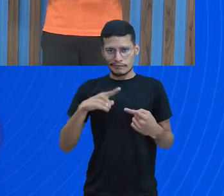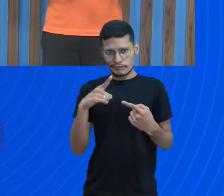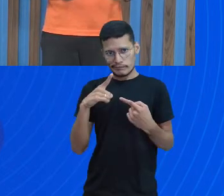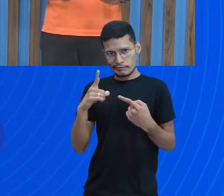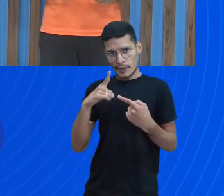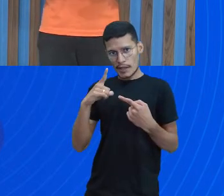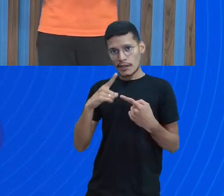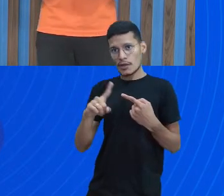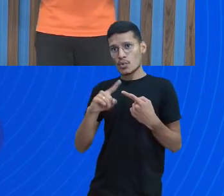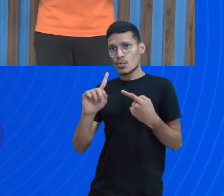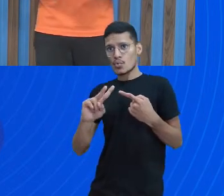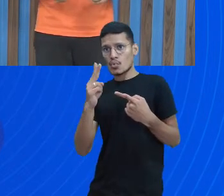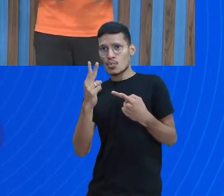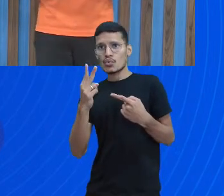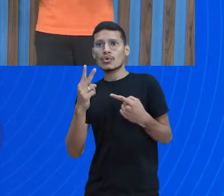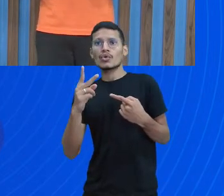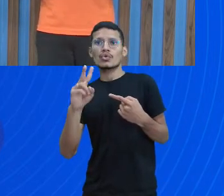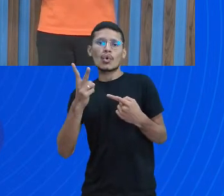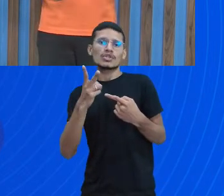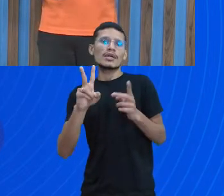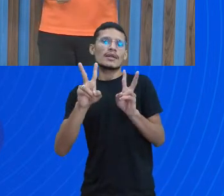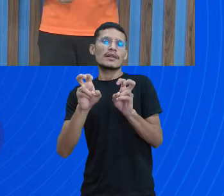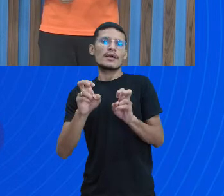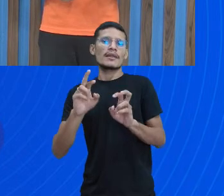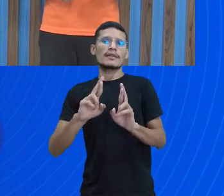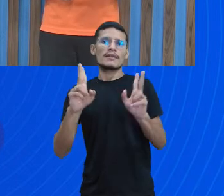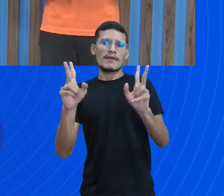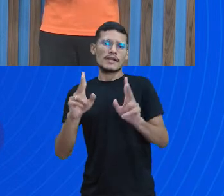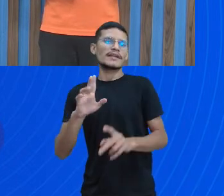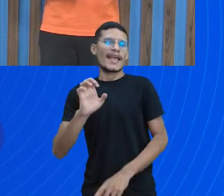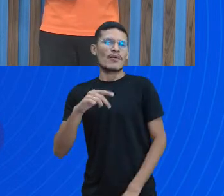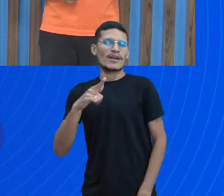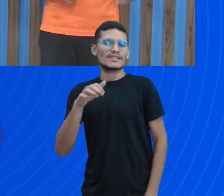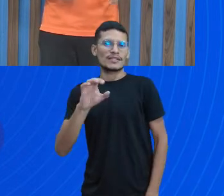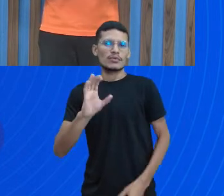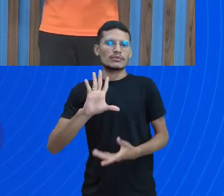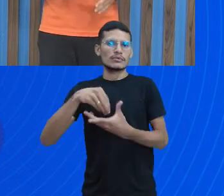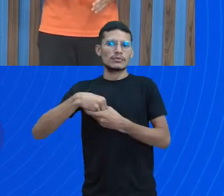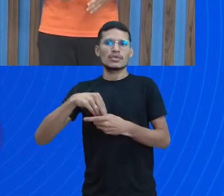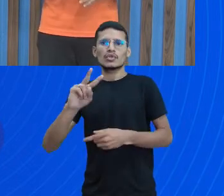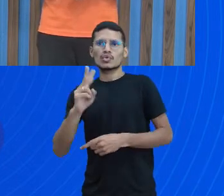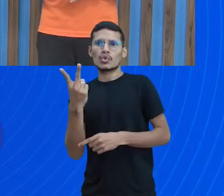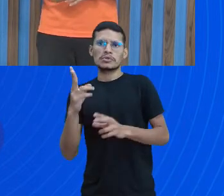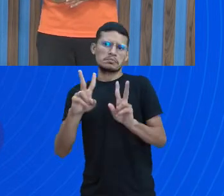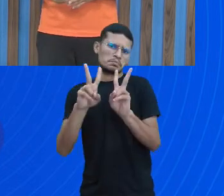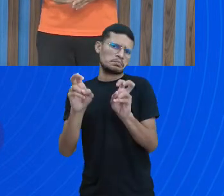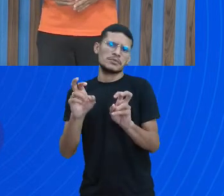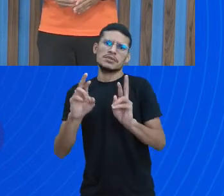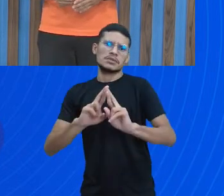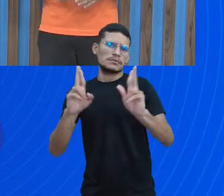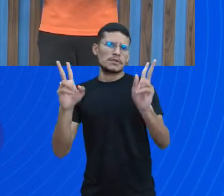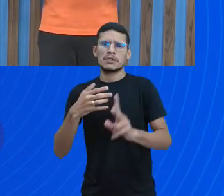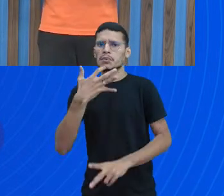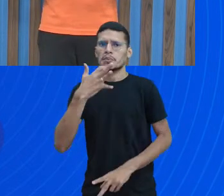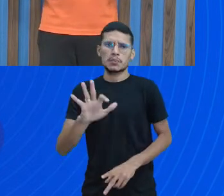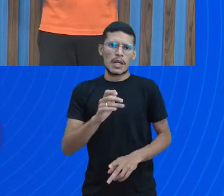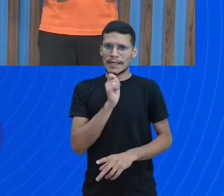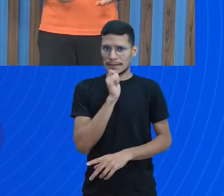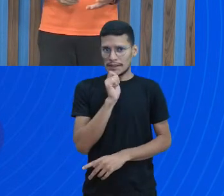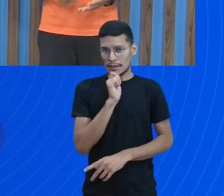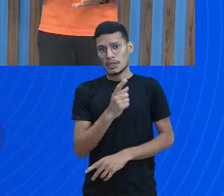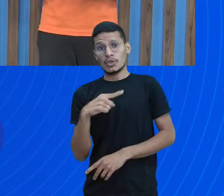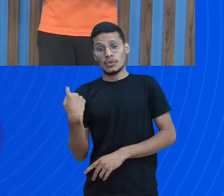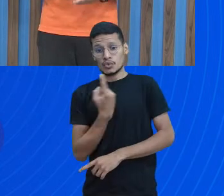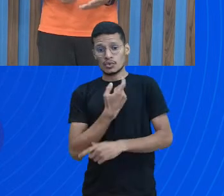duas incógnitas, com dois termos diferentes, certo? E dois termos desconhecidos. Então, para a gente